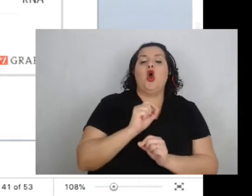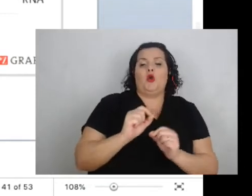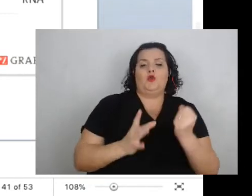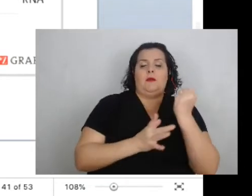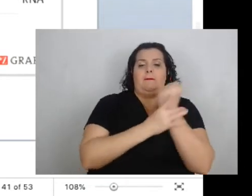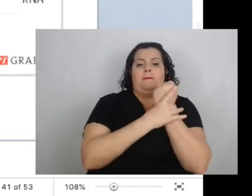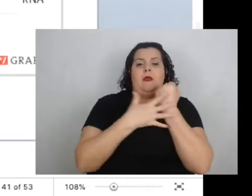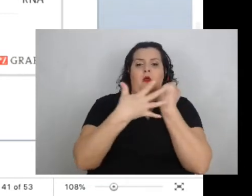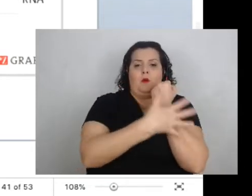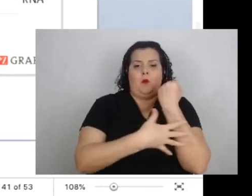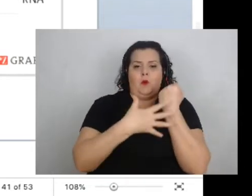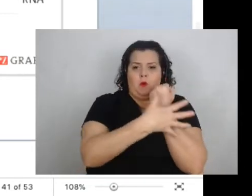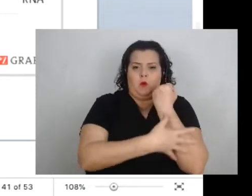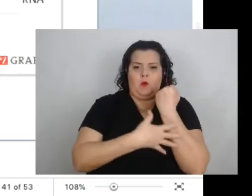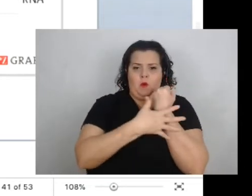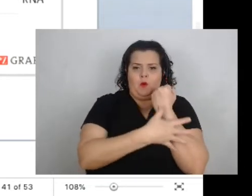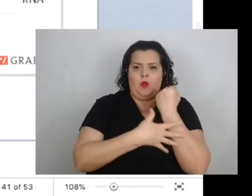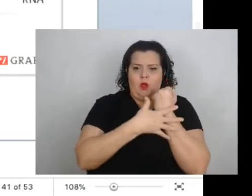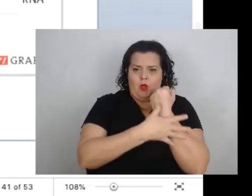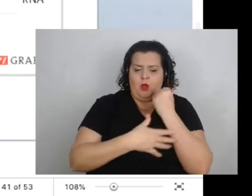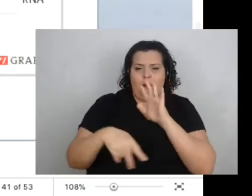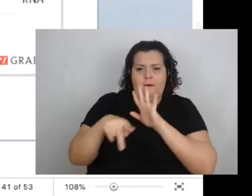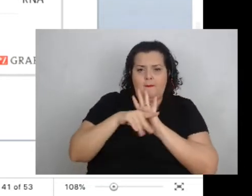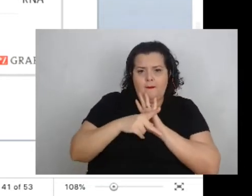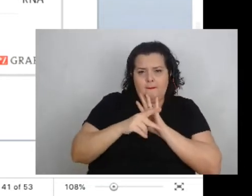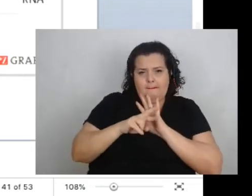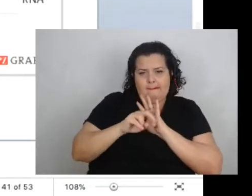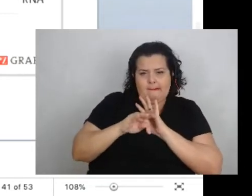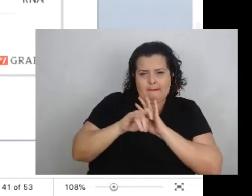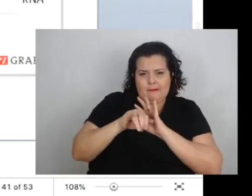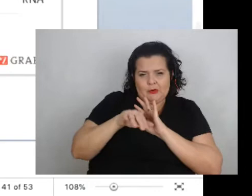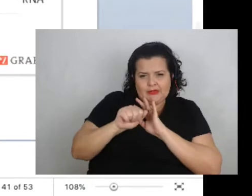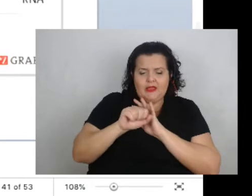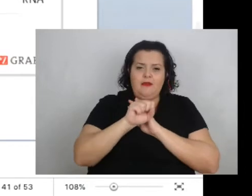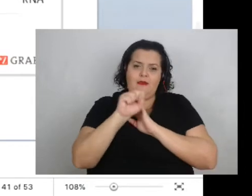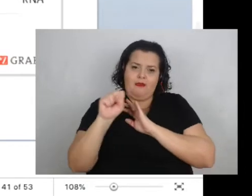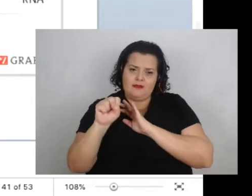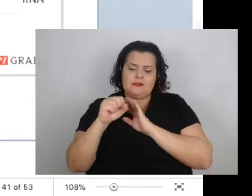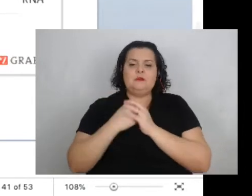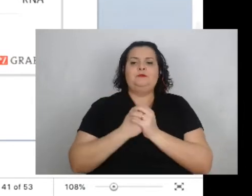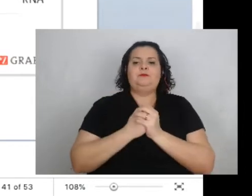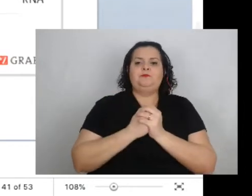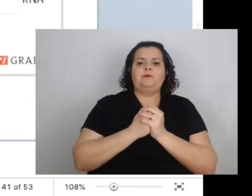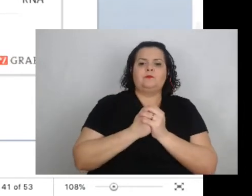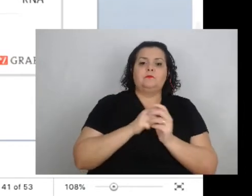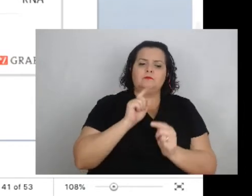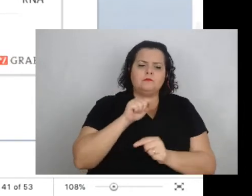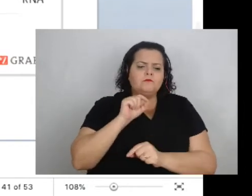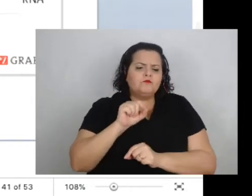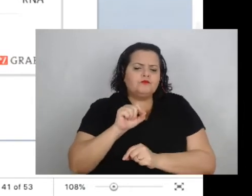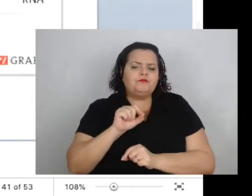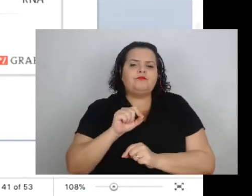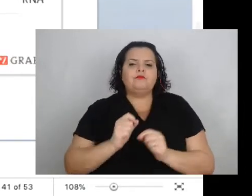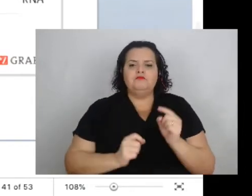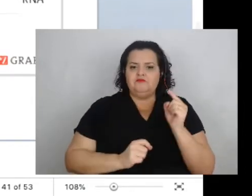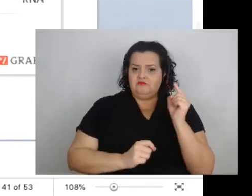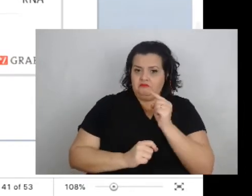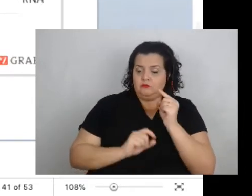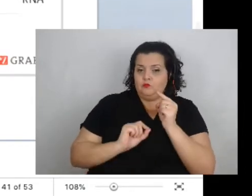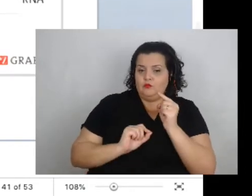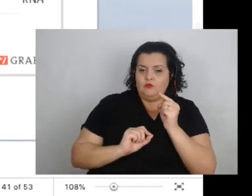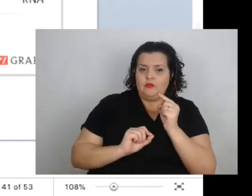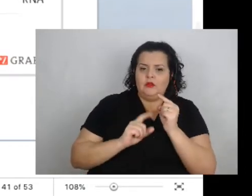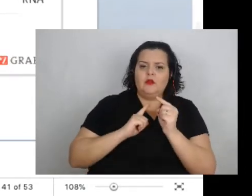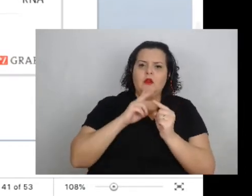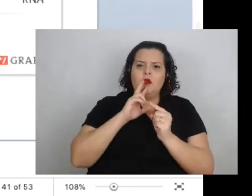anticorpos contra a proteína N. Esses são mais sensíveis e esses são interessantes, por exemplo, para a resposta vacinal, que a